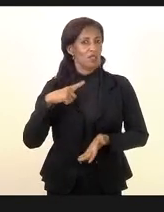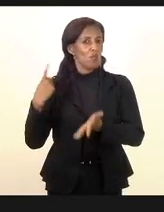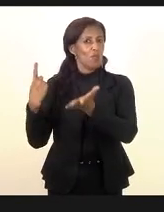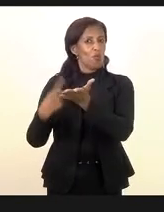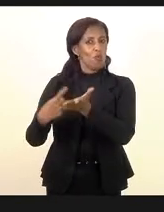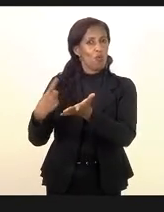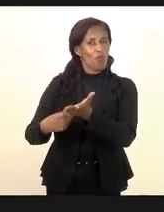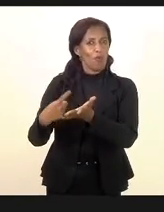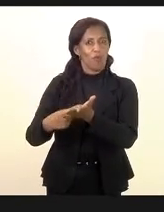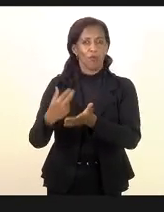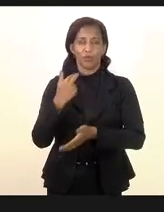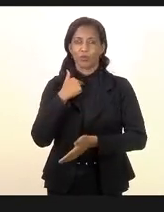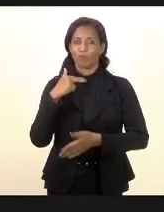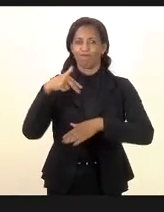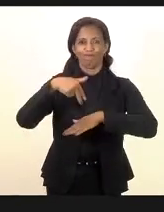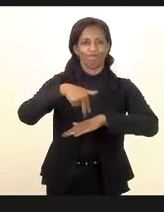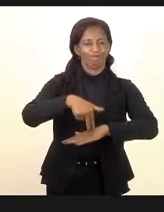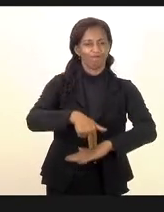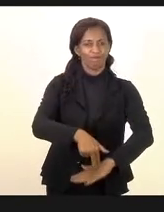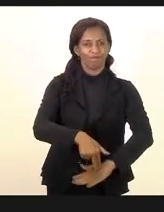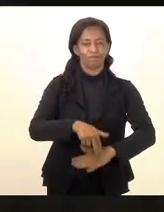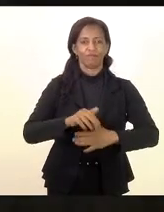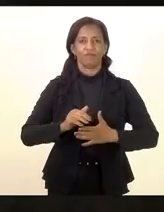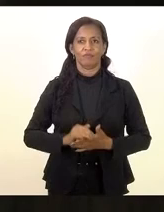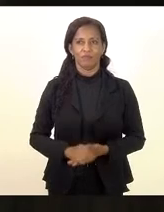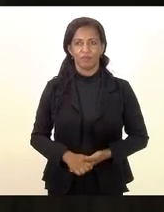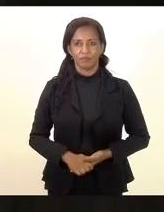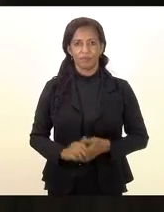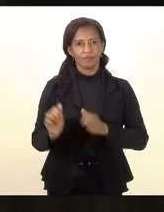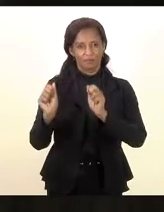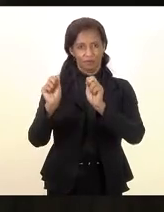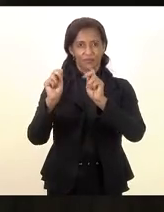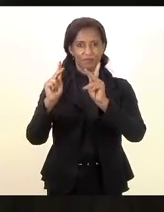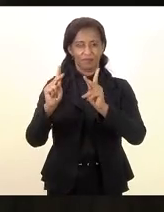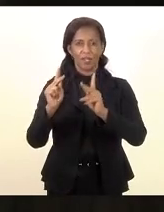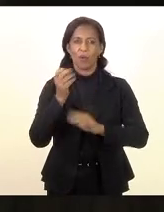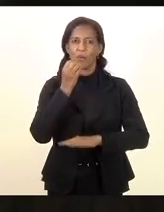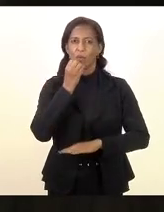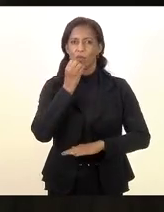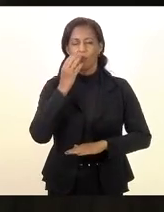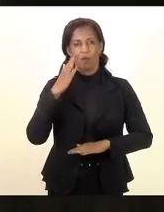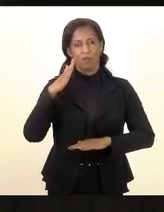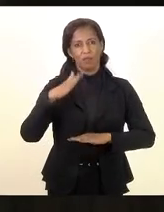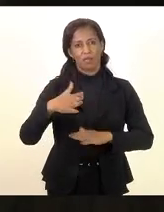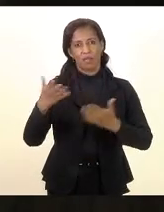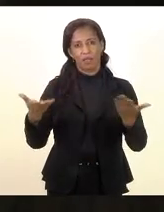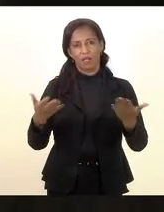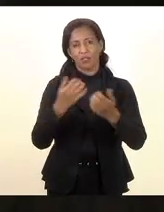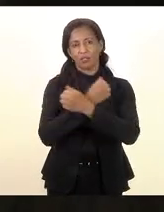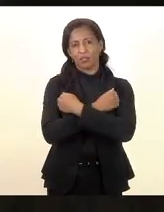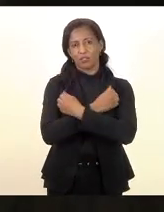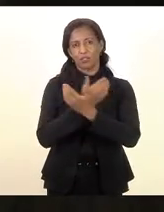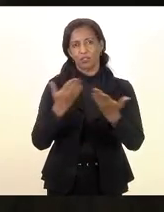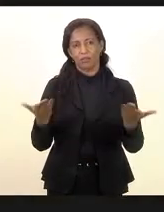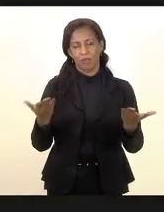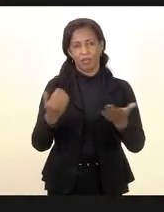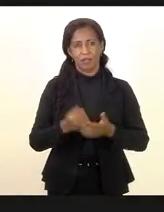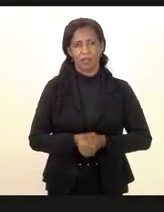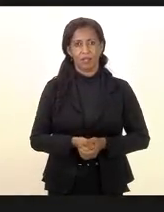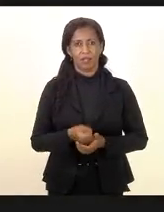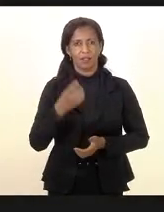poder permanecer e falar no expediente final uma boa tarde a vossa excelência e um grande abraço aí do nosso querido